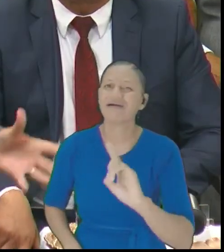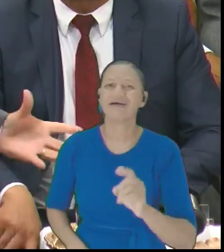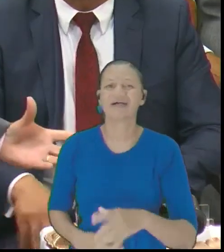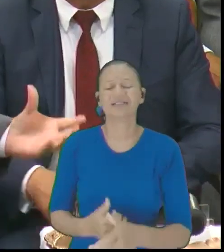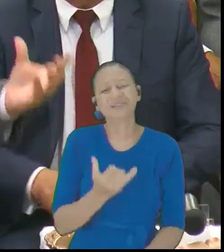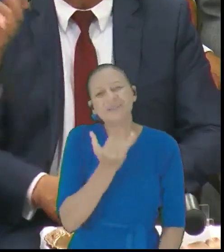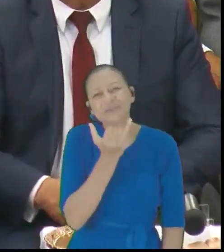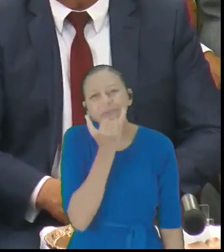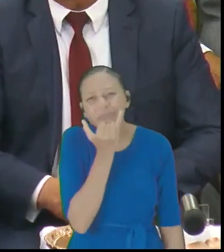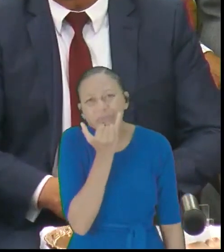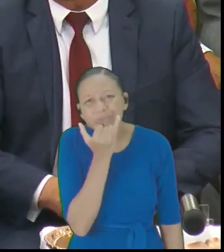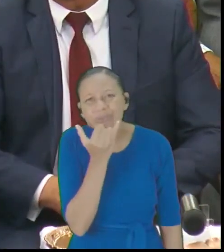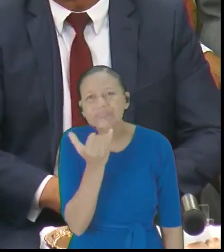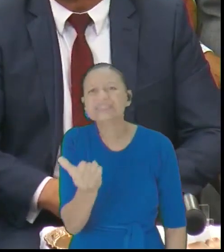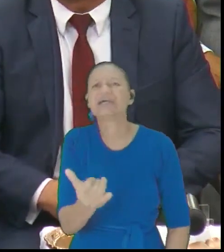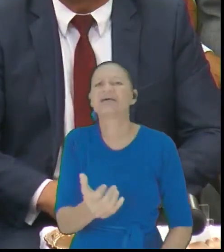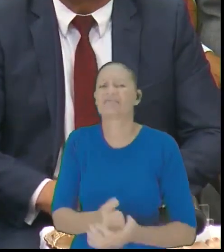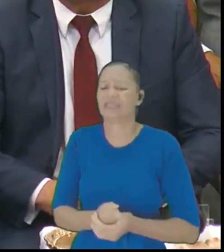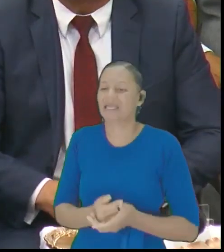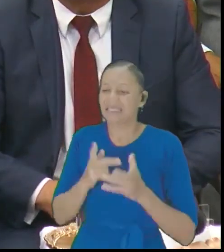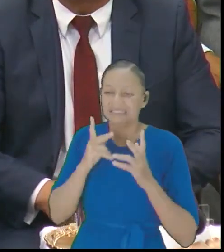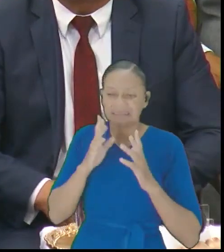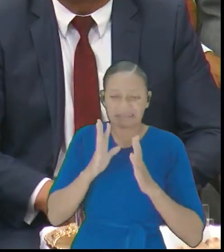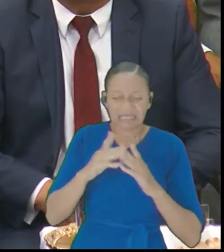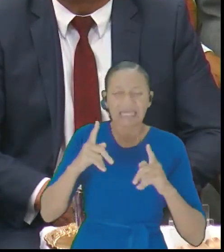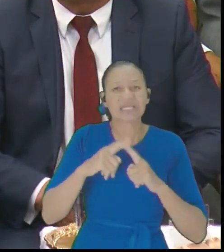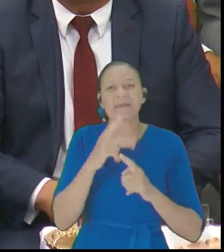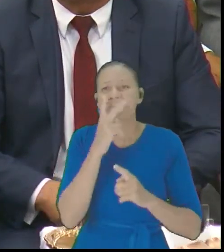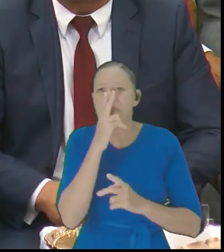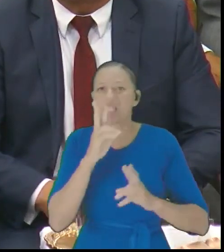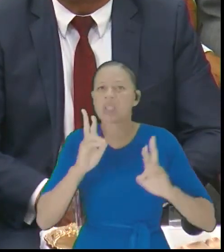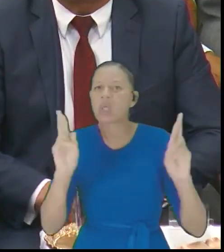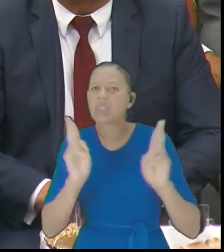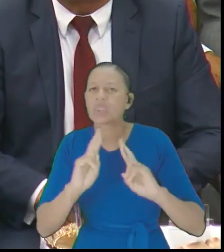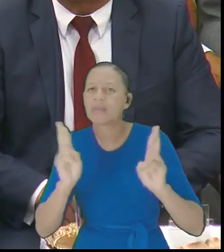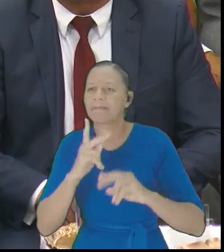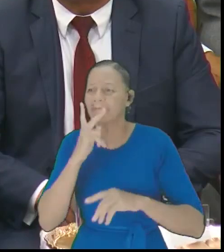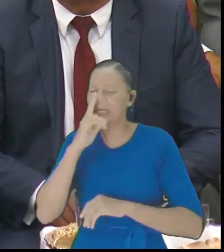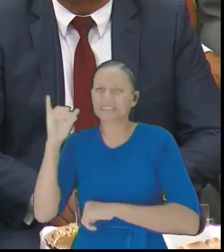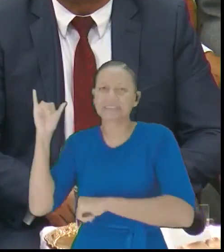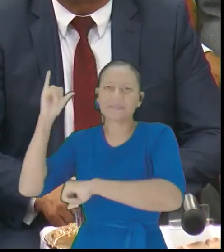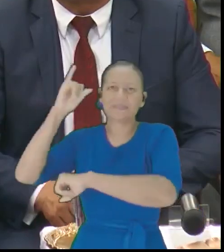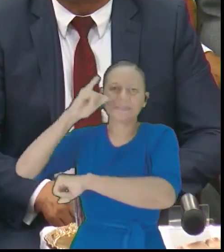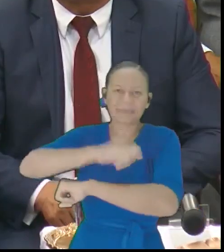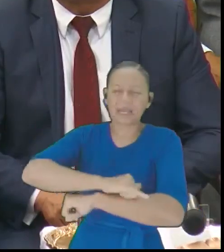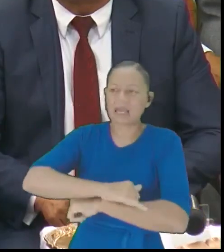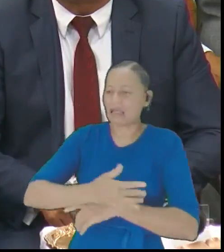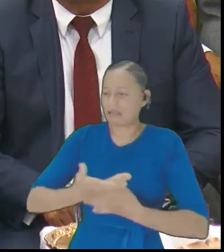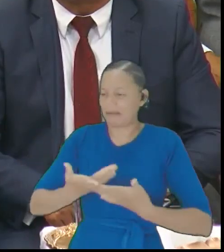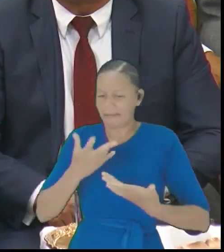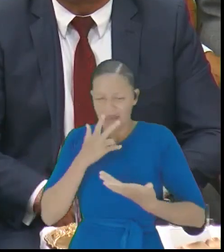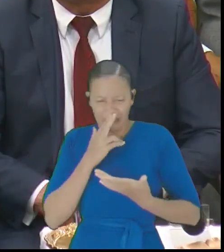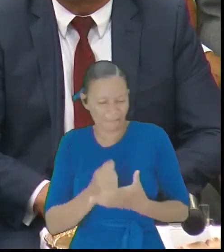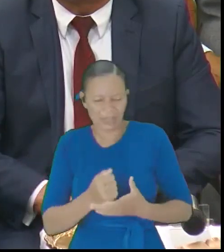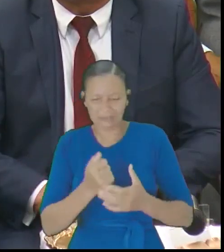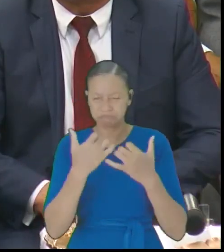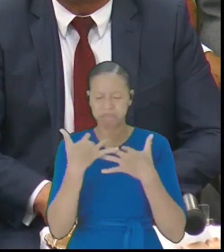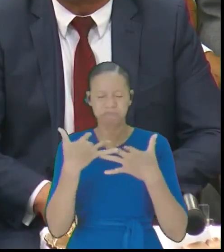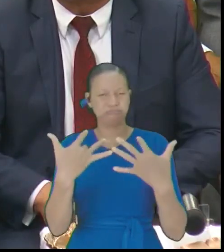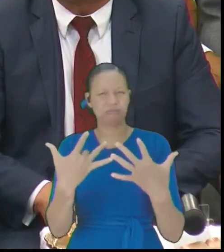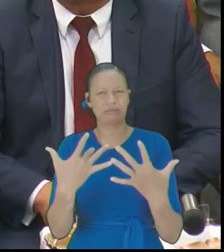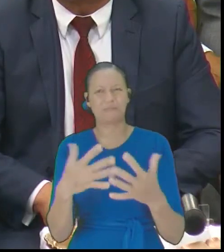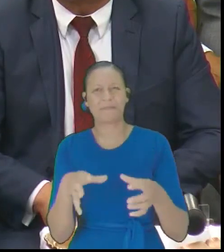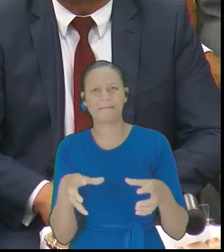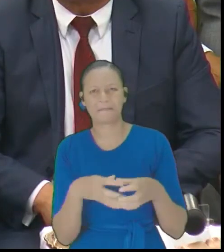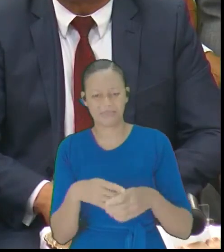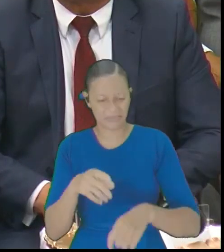Desculpa a expressão, mas tem igreja rodoviária, aeroporto, está sempre cheio, mas cada um para um destino, irmão. Você